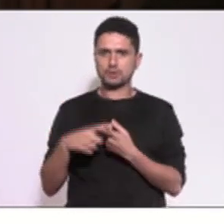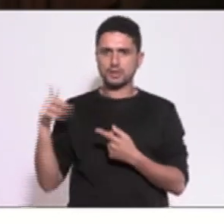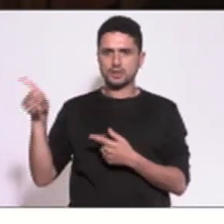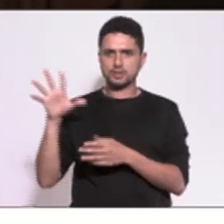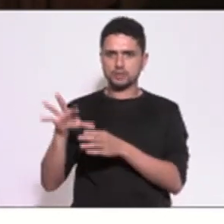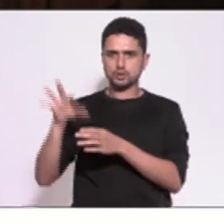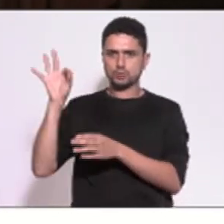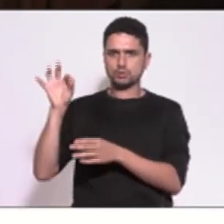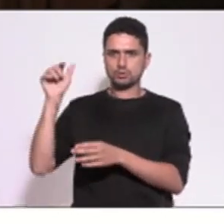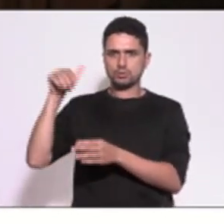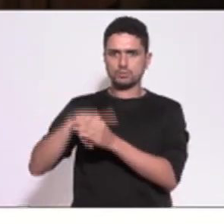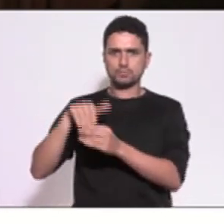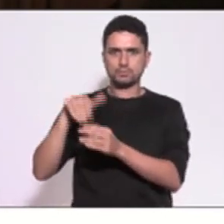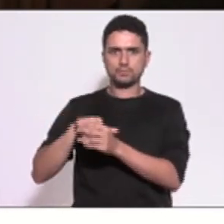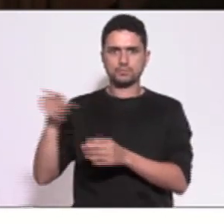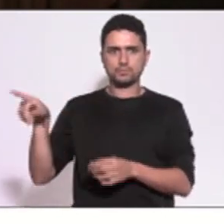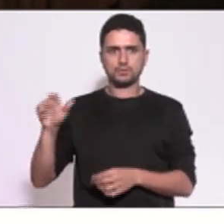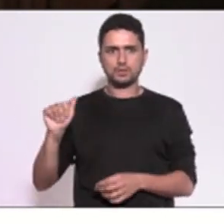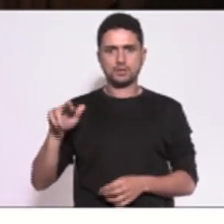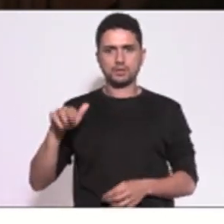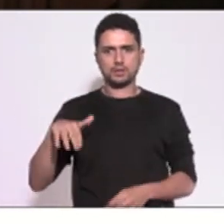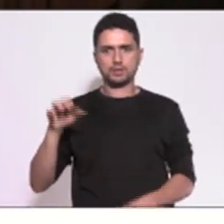isso foi o senhor Arnon.